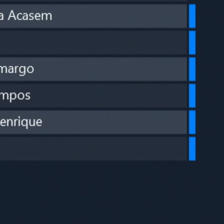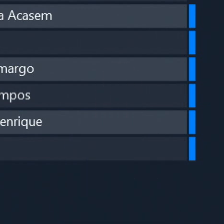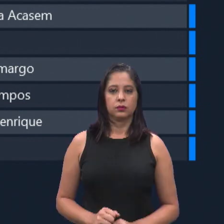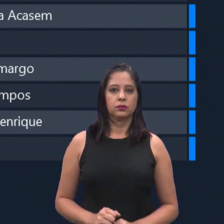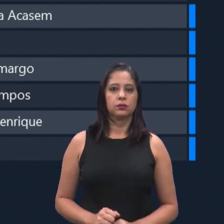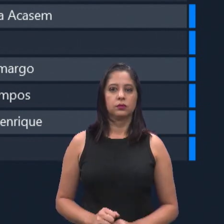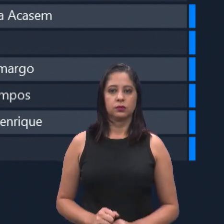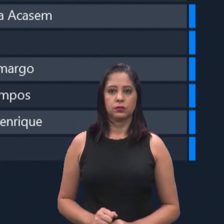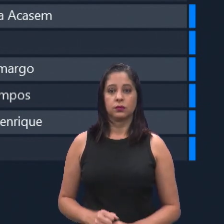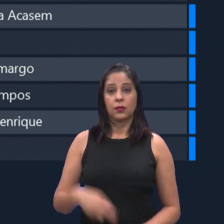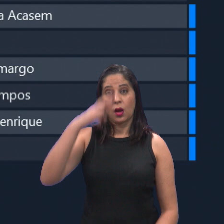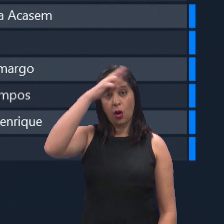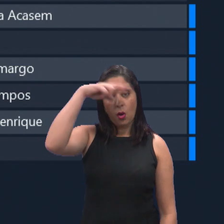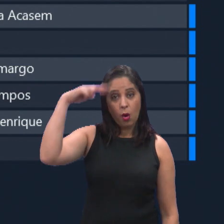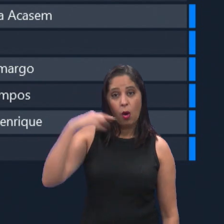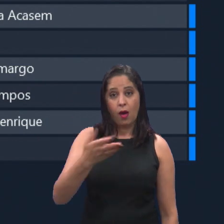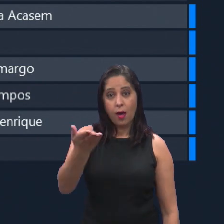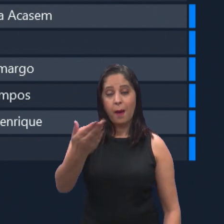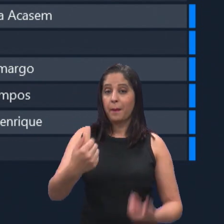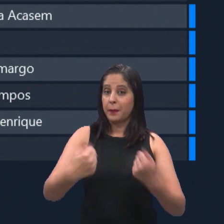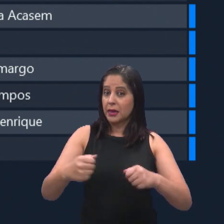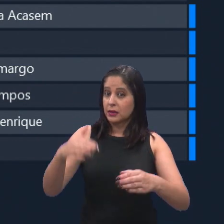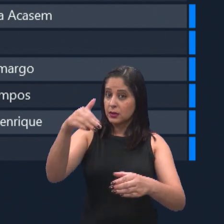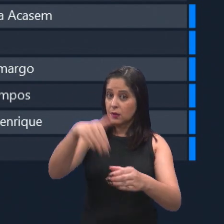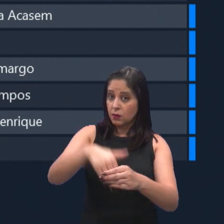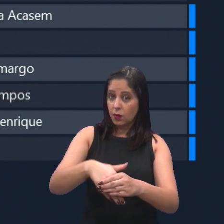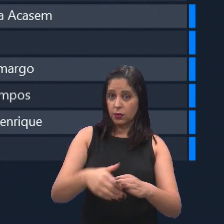vereador Roberto Chagas,